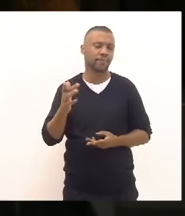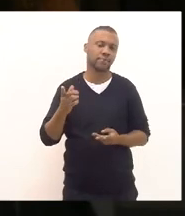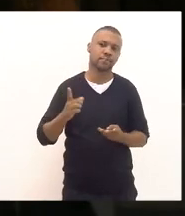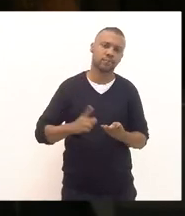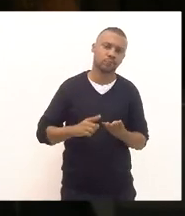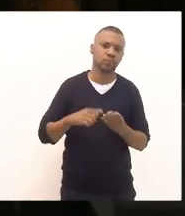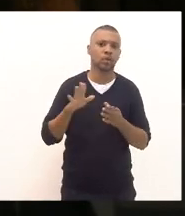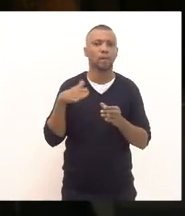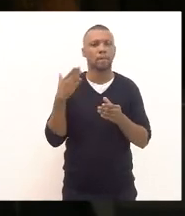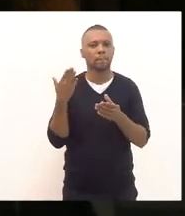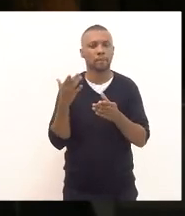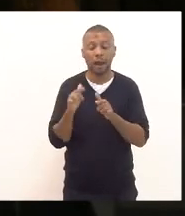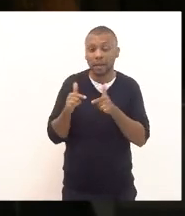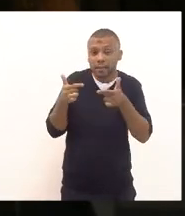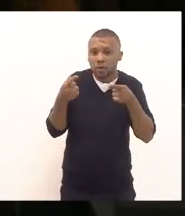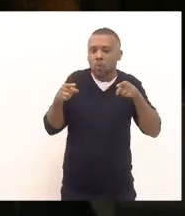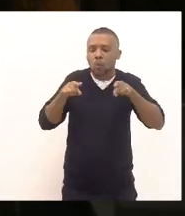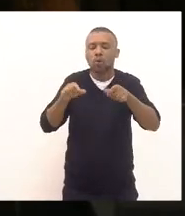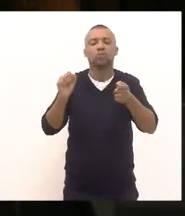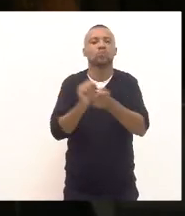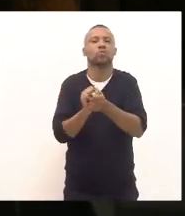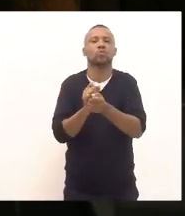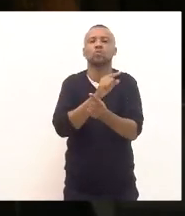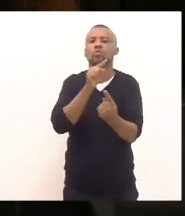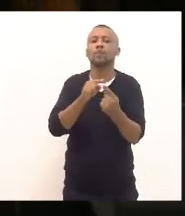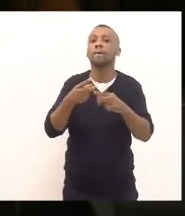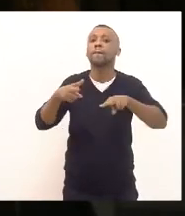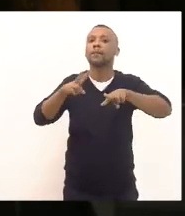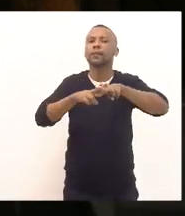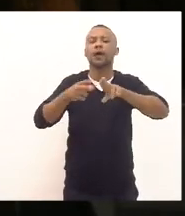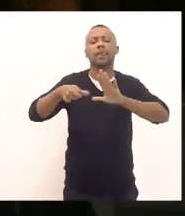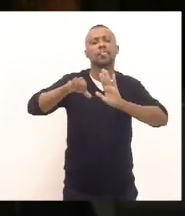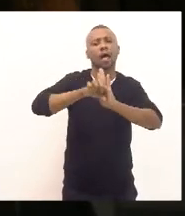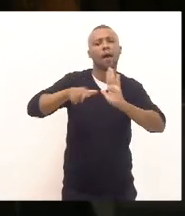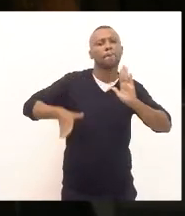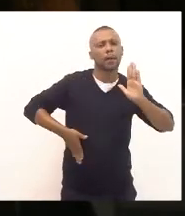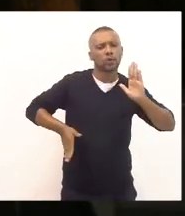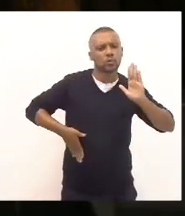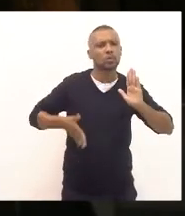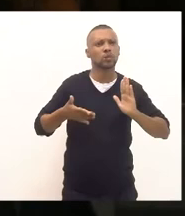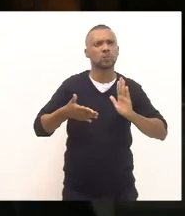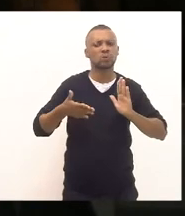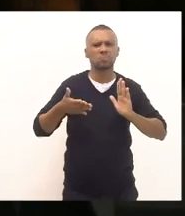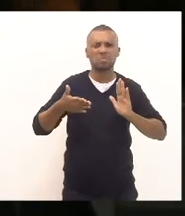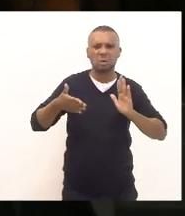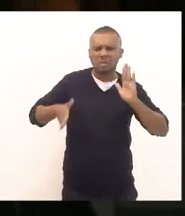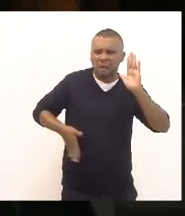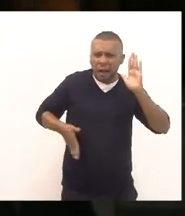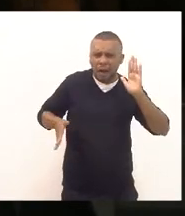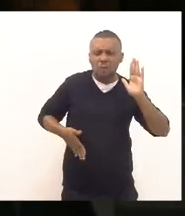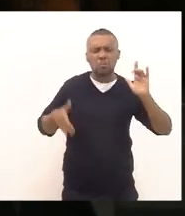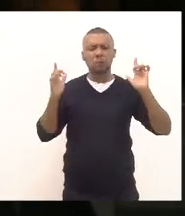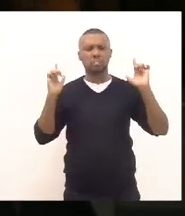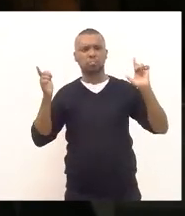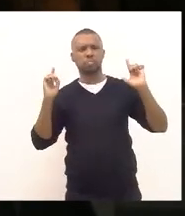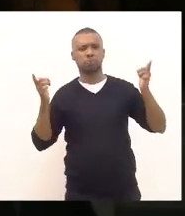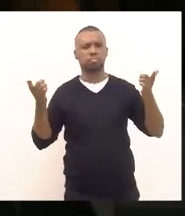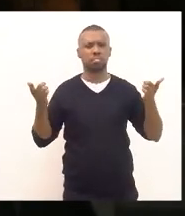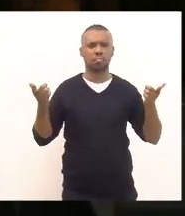uma ação em conjunta para a ver meliantes traficante vagabundo